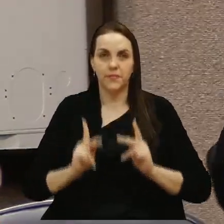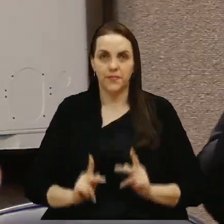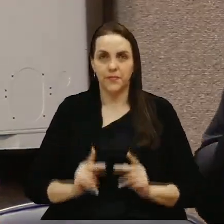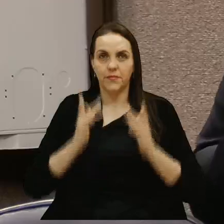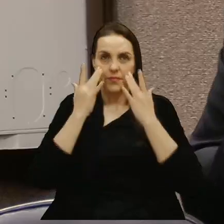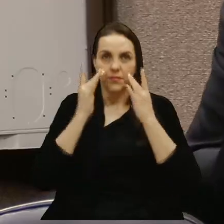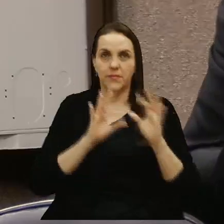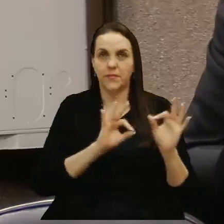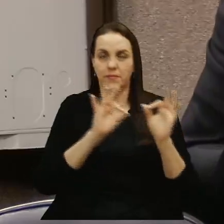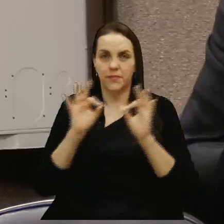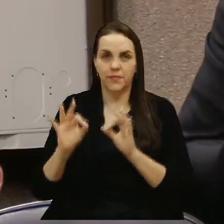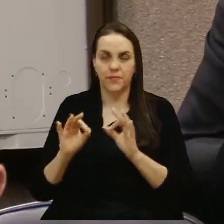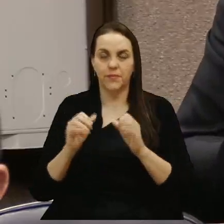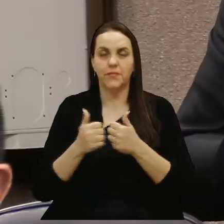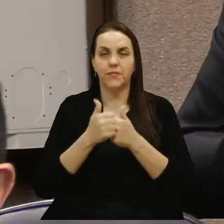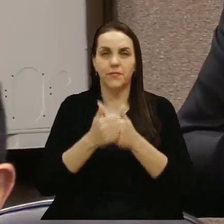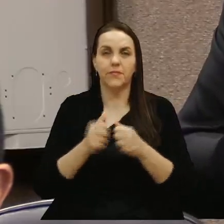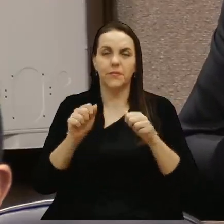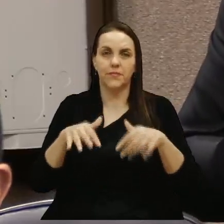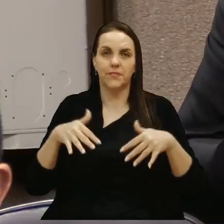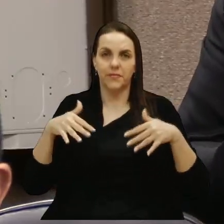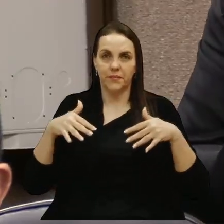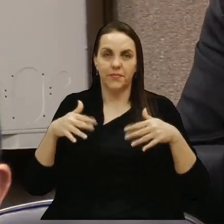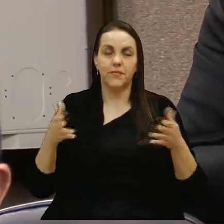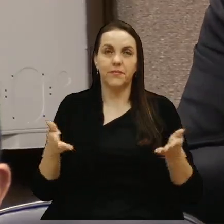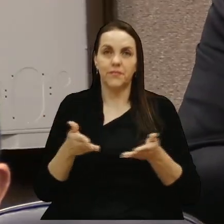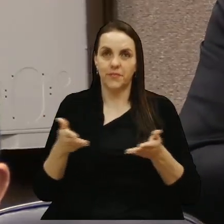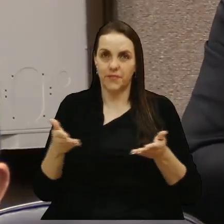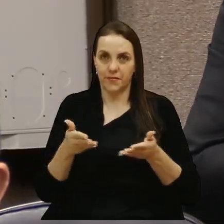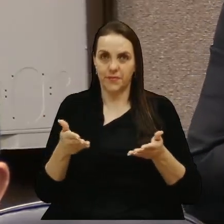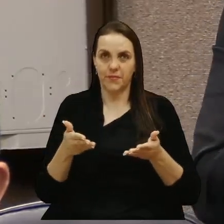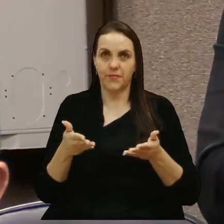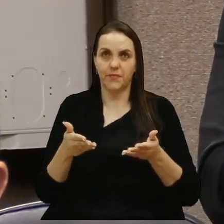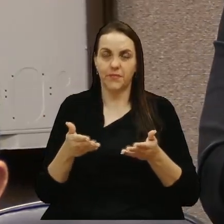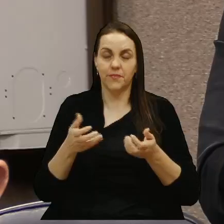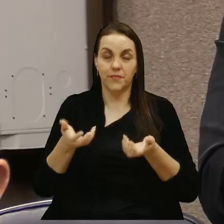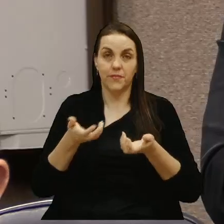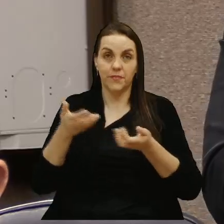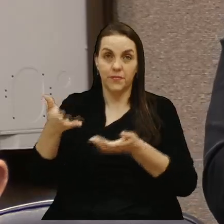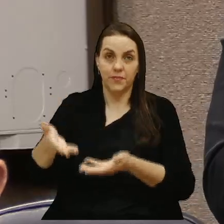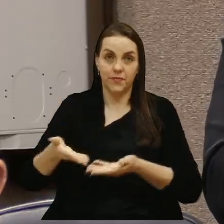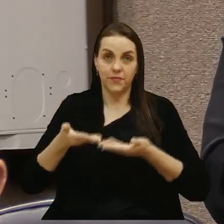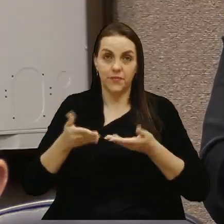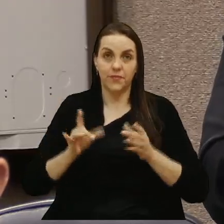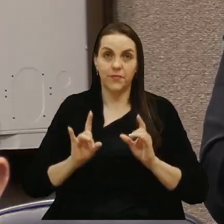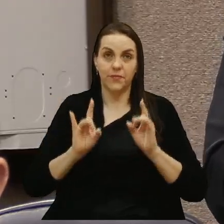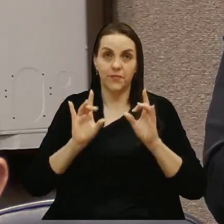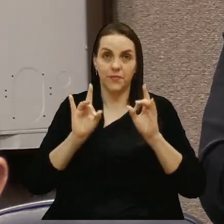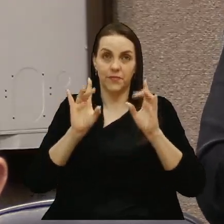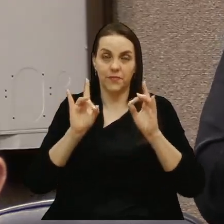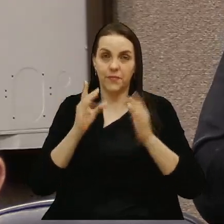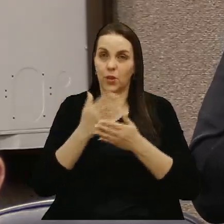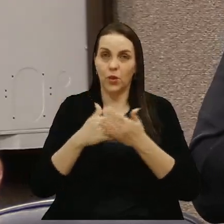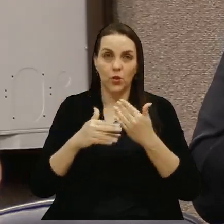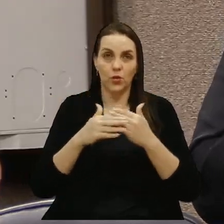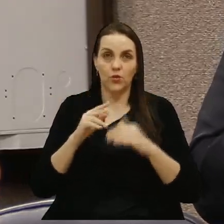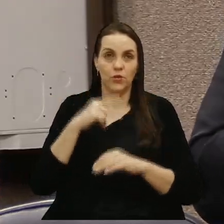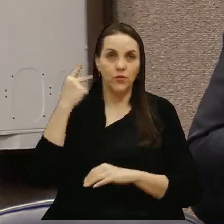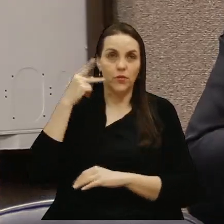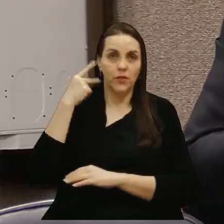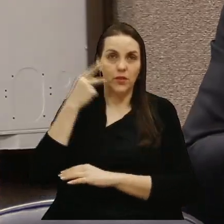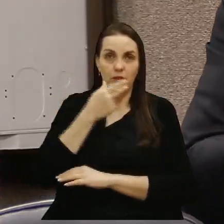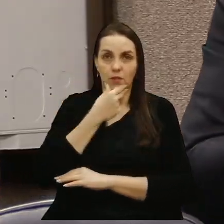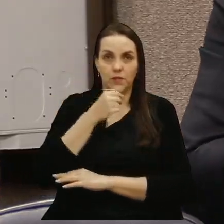nos acompanha aqui no plenário. Hoje eu queria fazer um convite especial a todos os vereadores e assessores, que hoje